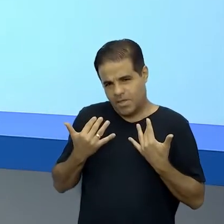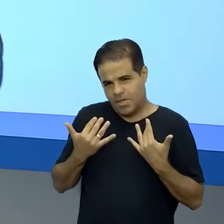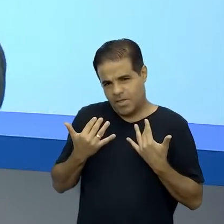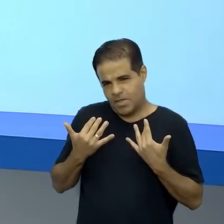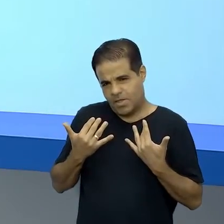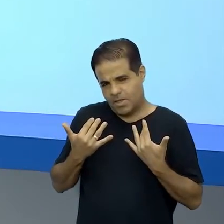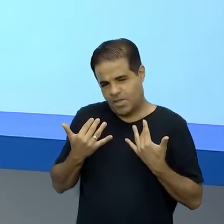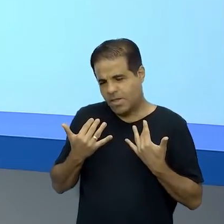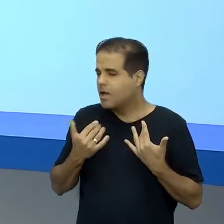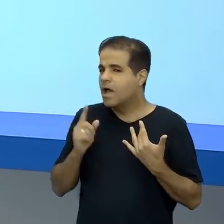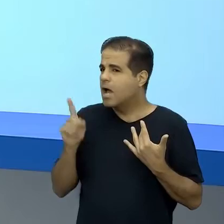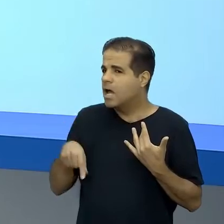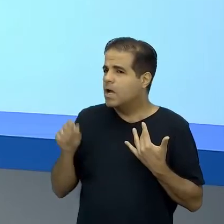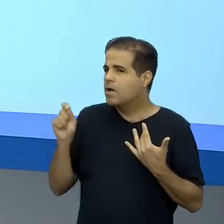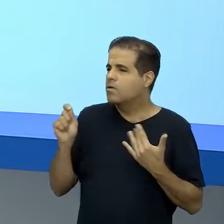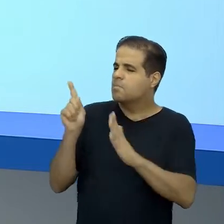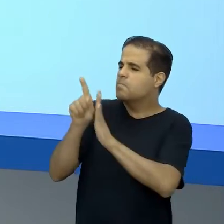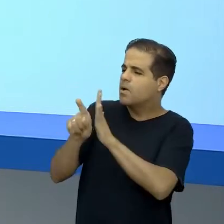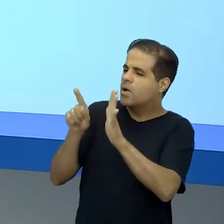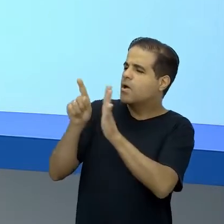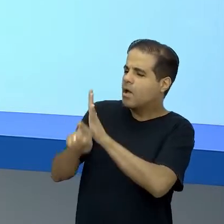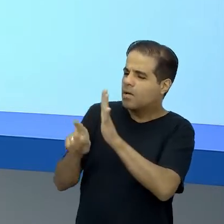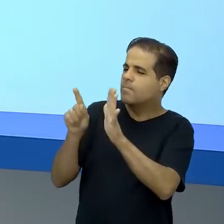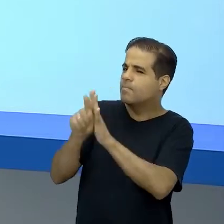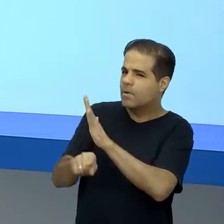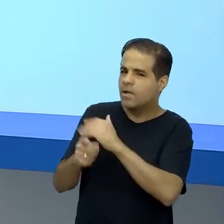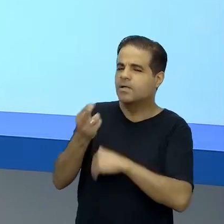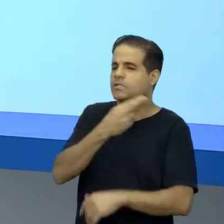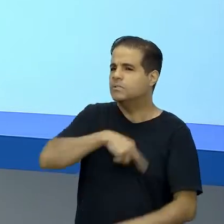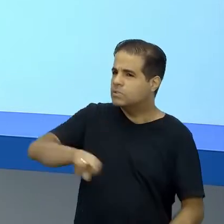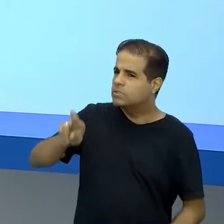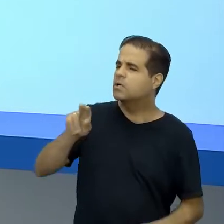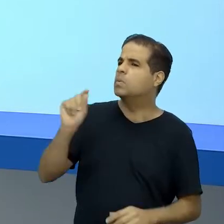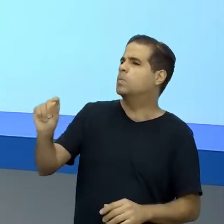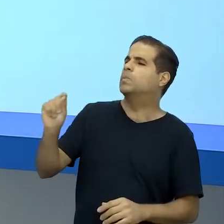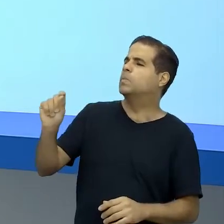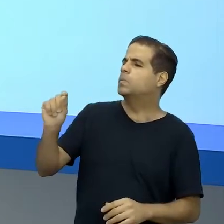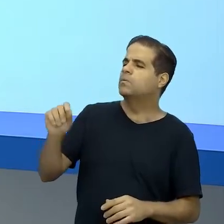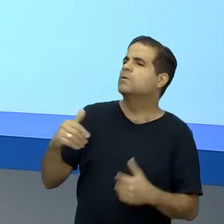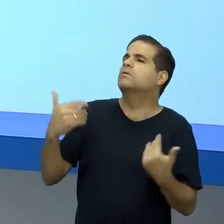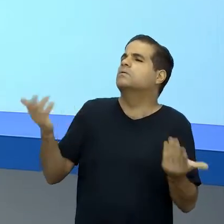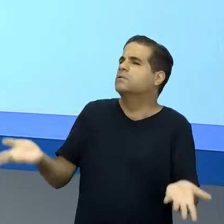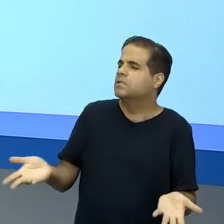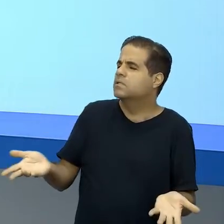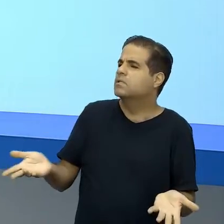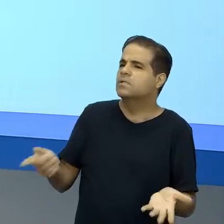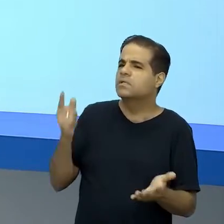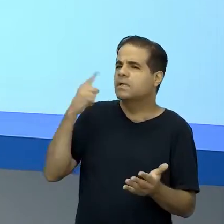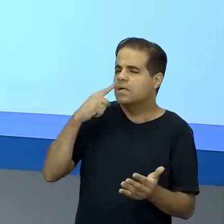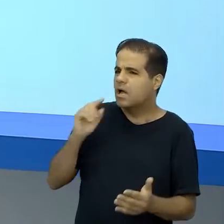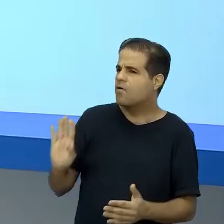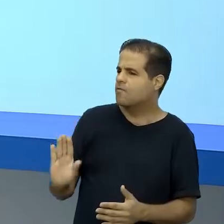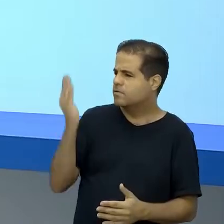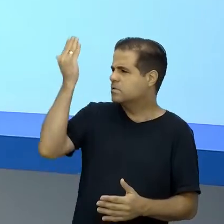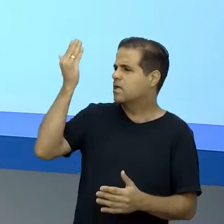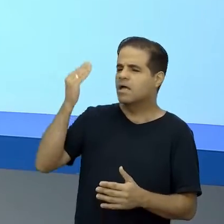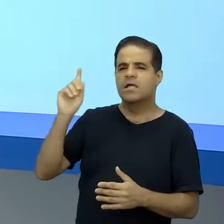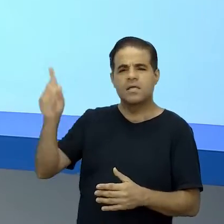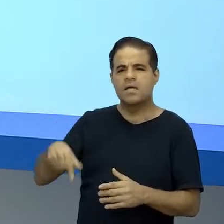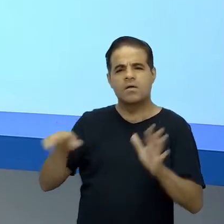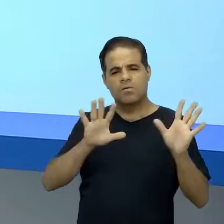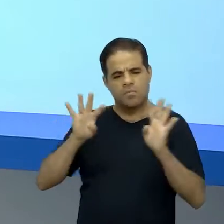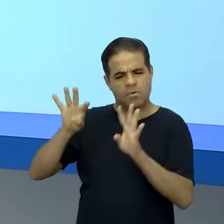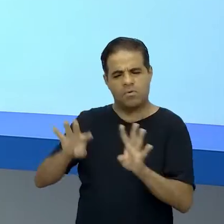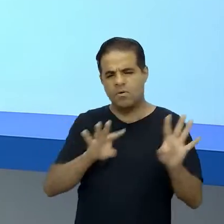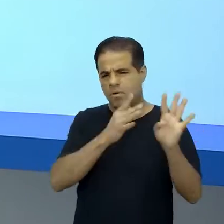cá, e ele foi questionando essas questões da religiosidade, da hipocrisia. Então, assim, no meio de uma